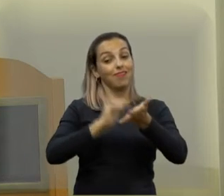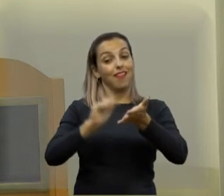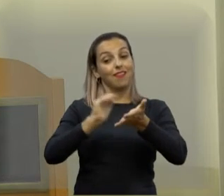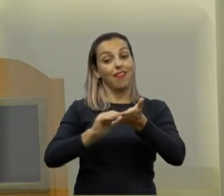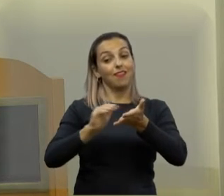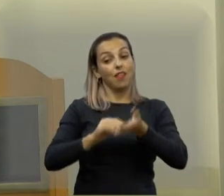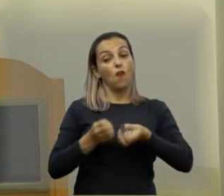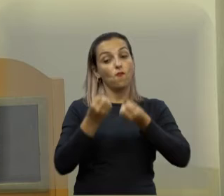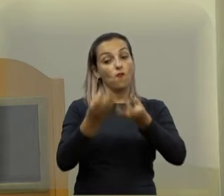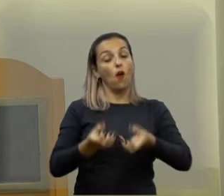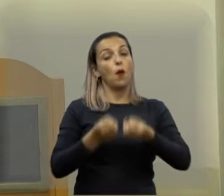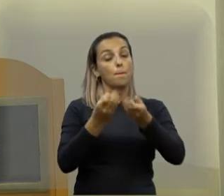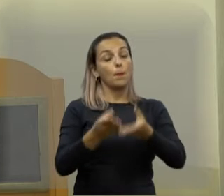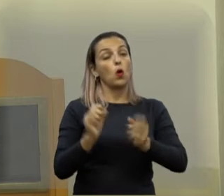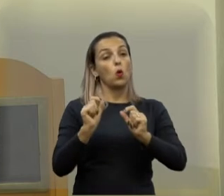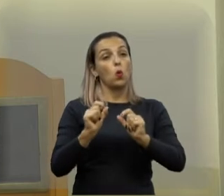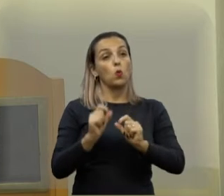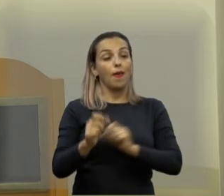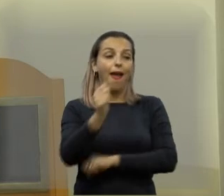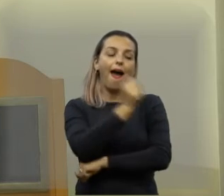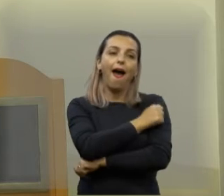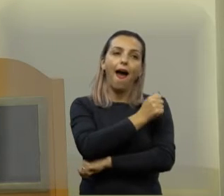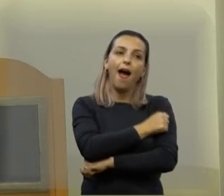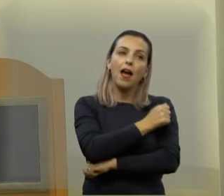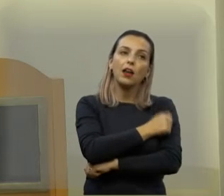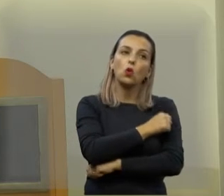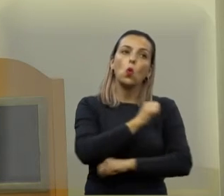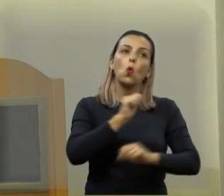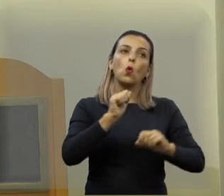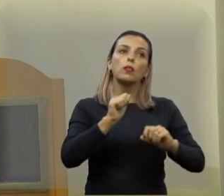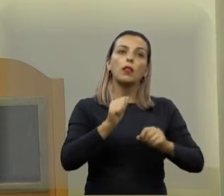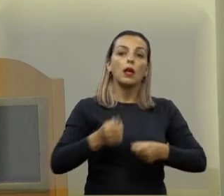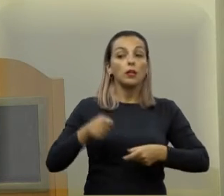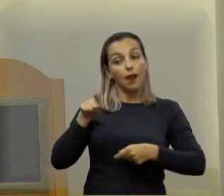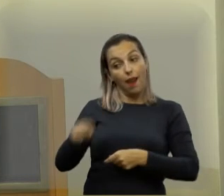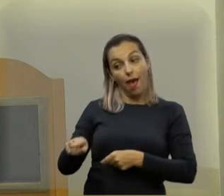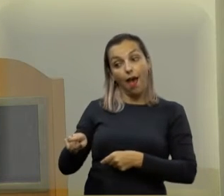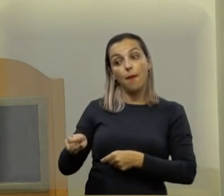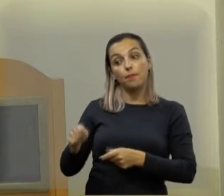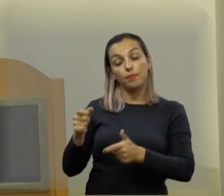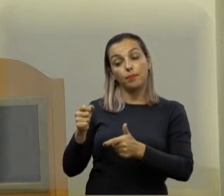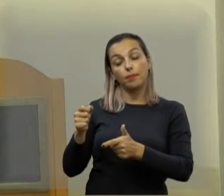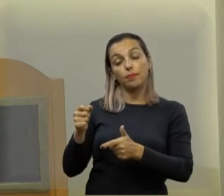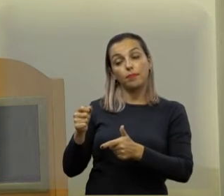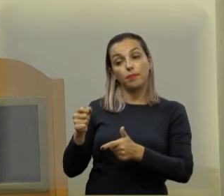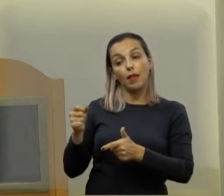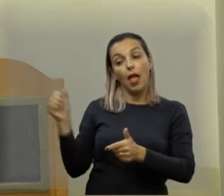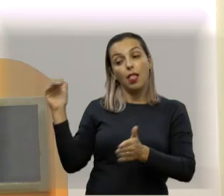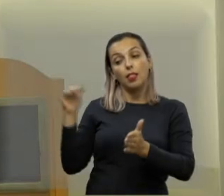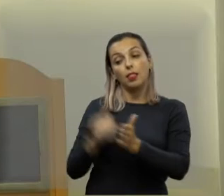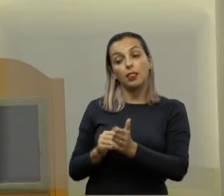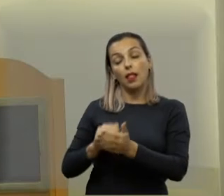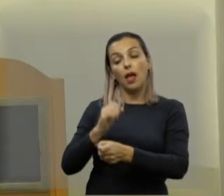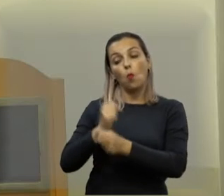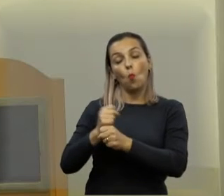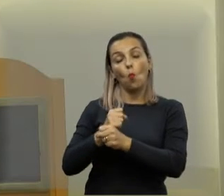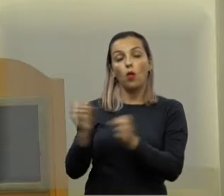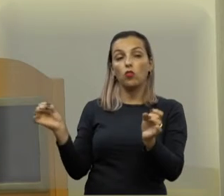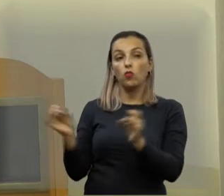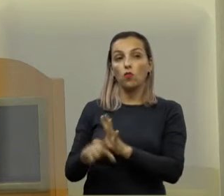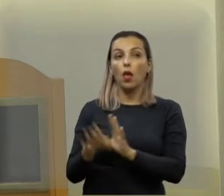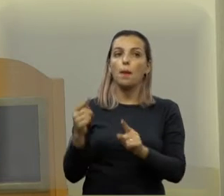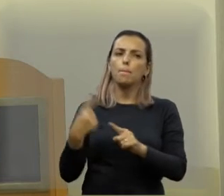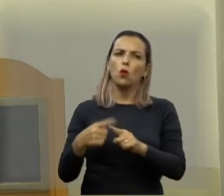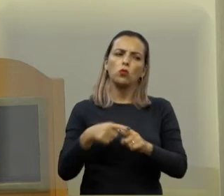informou que a previsão ele que já vamos permaneçam nesse módulo cada até o fim deste ano Pois dá uma em comum a vir atrás